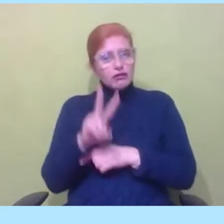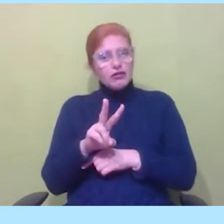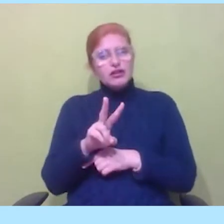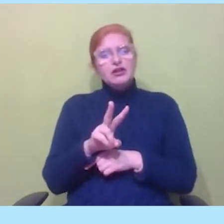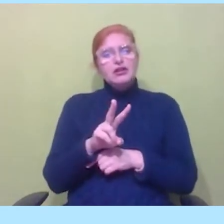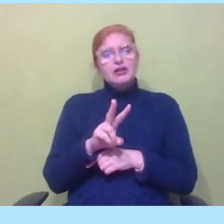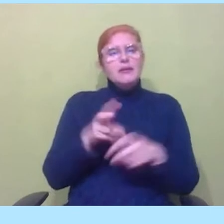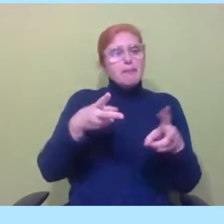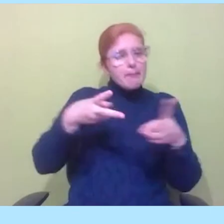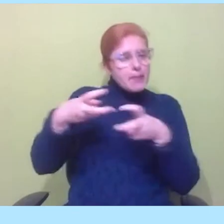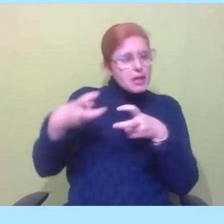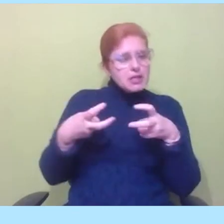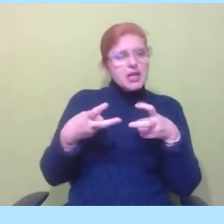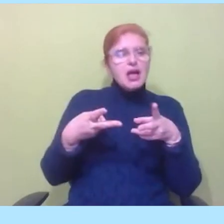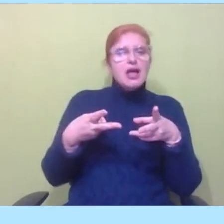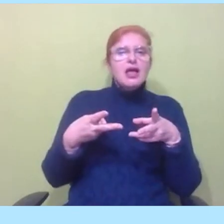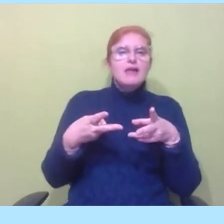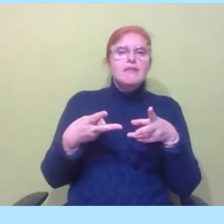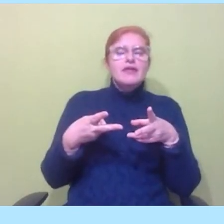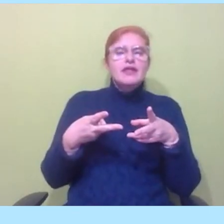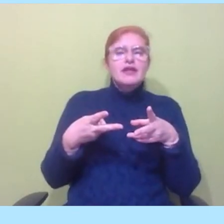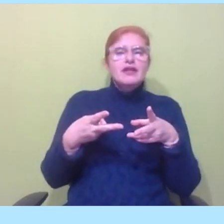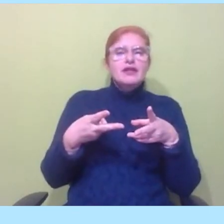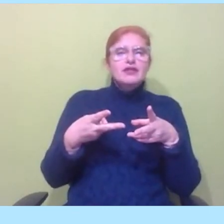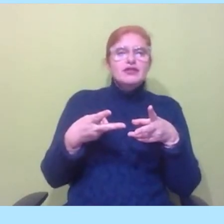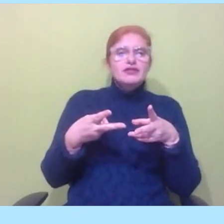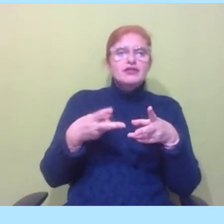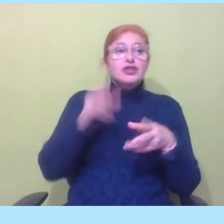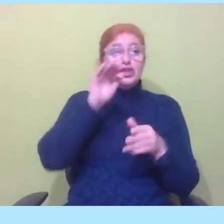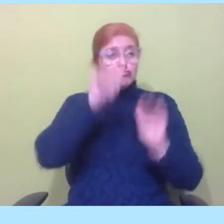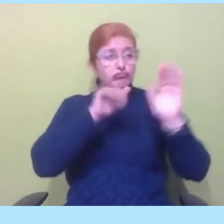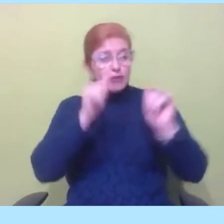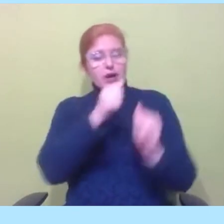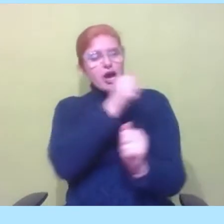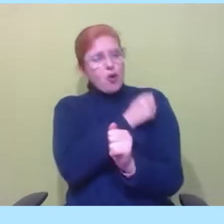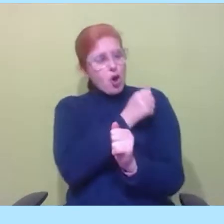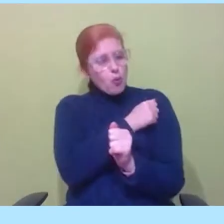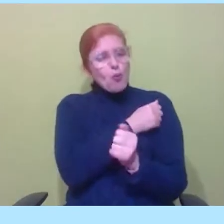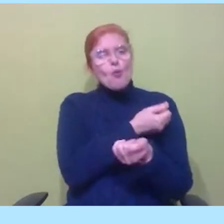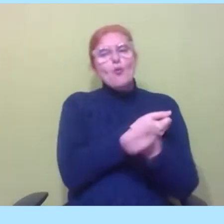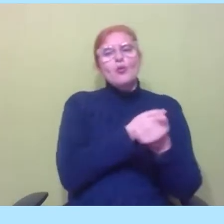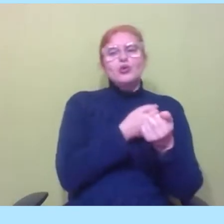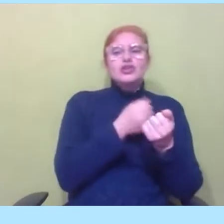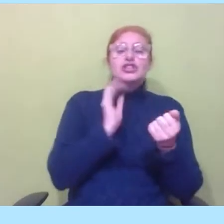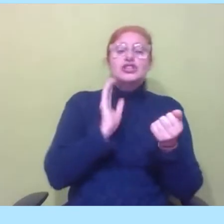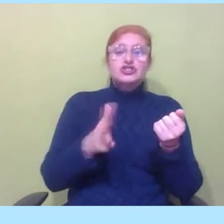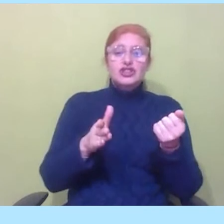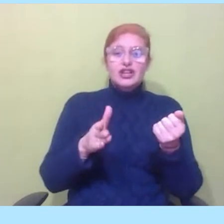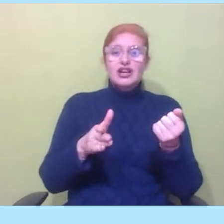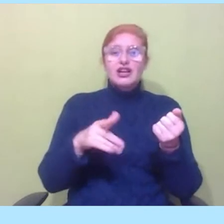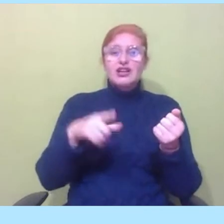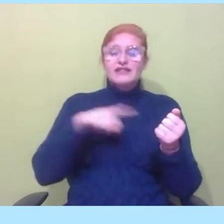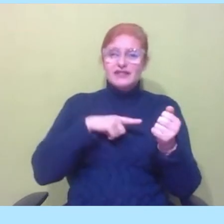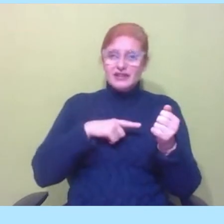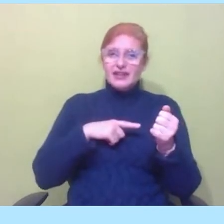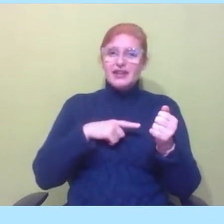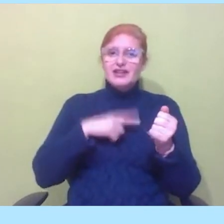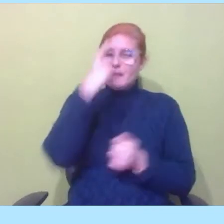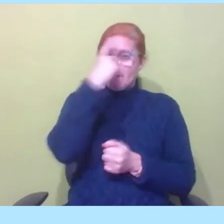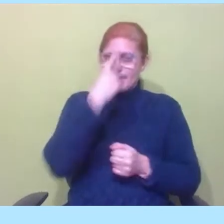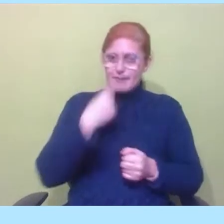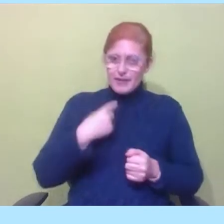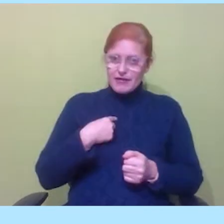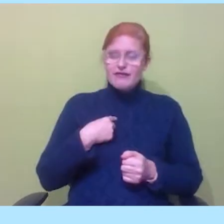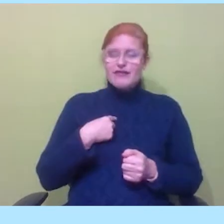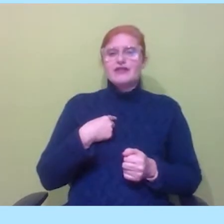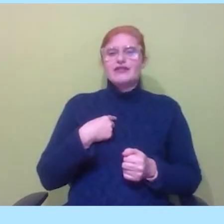de trazer para o nosso lado aqueles alunos, aqueles estudantes que já têm uma melhor postura em relação a essa questão da segurança, e entende